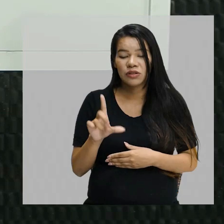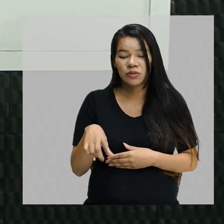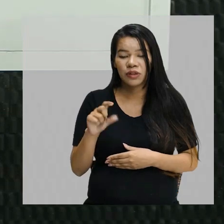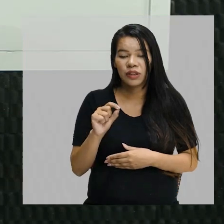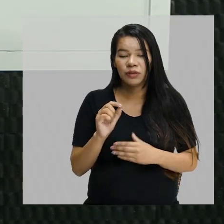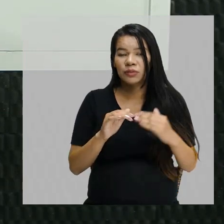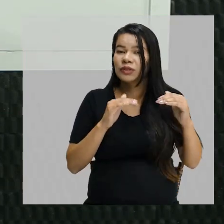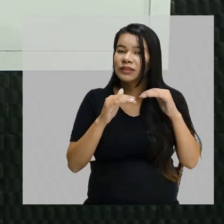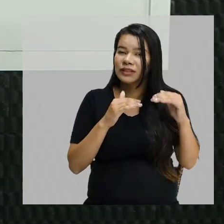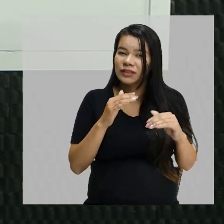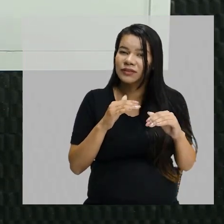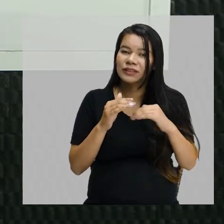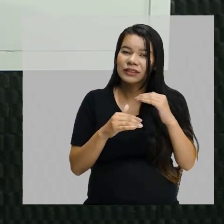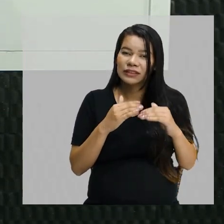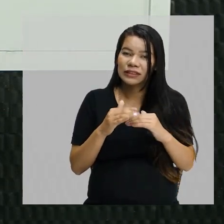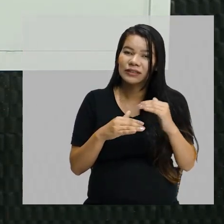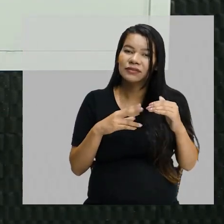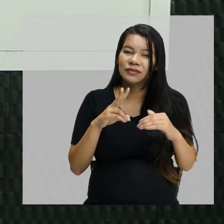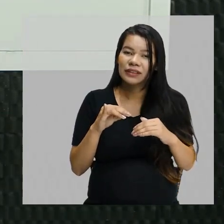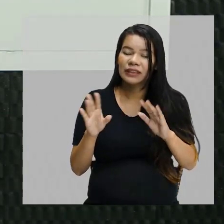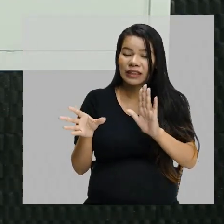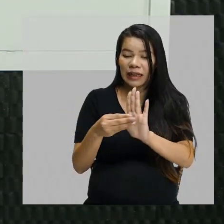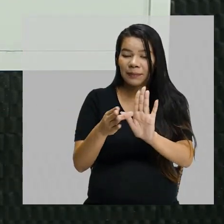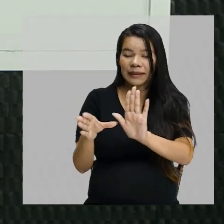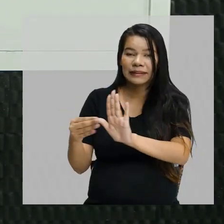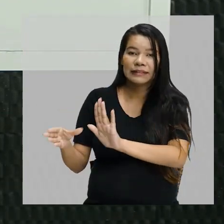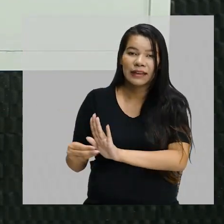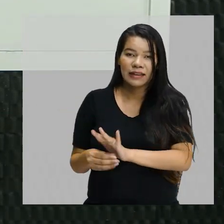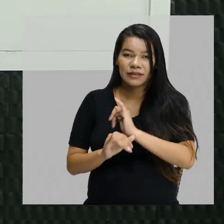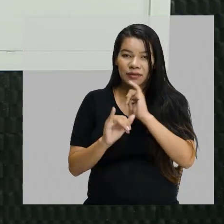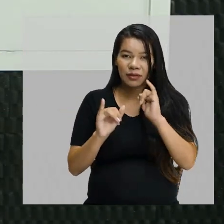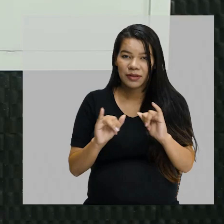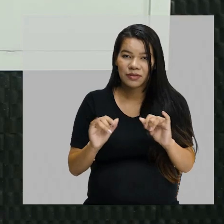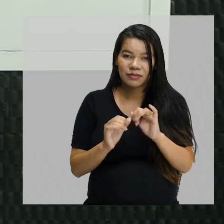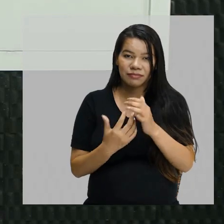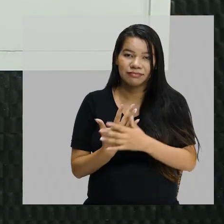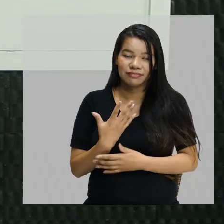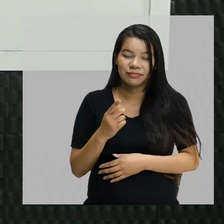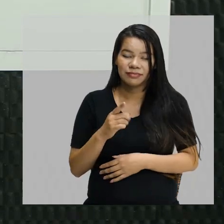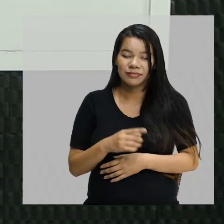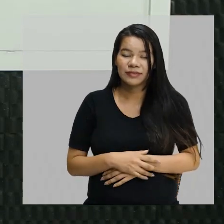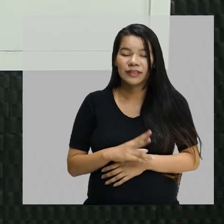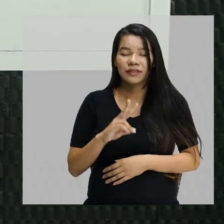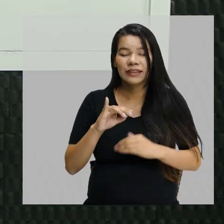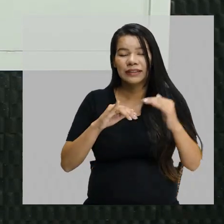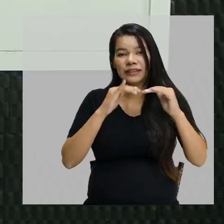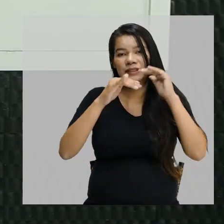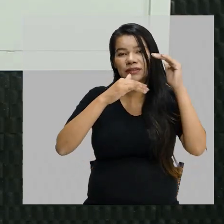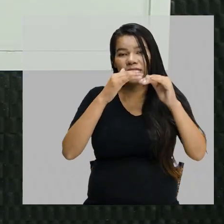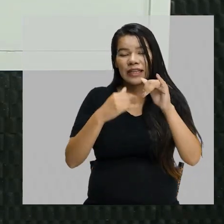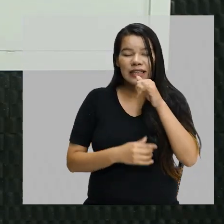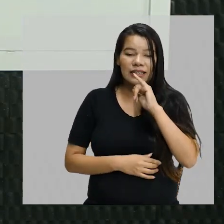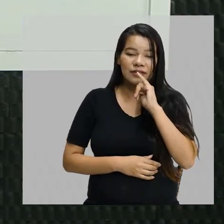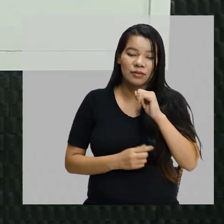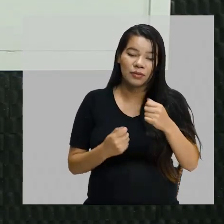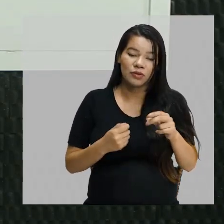os processos que você vai recolher esses dados que vão formar o conhecimento que você vai Claro desenvolver por exemplo